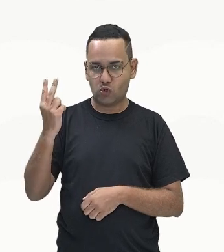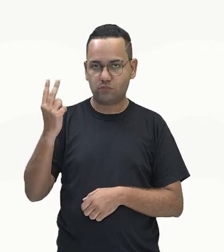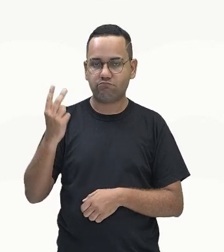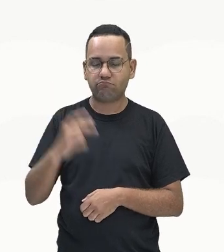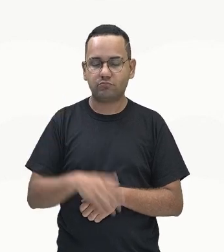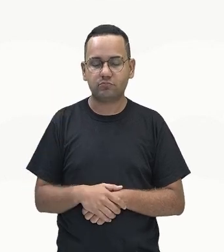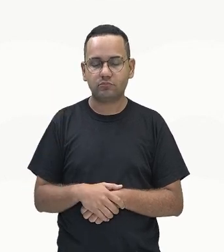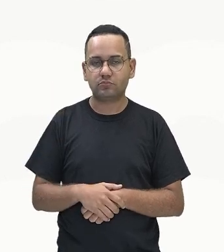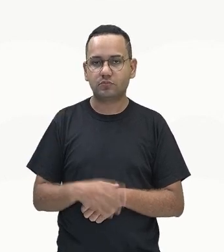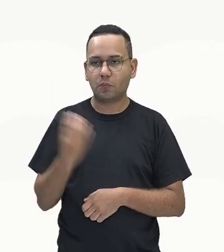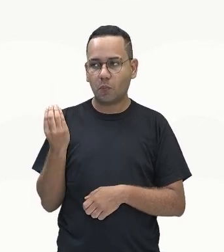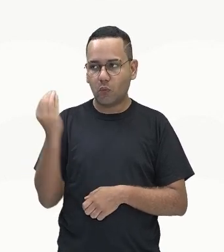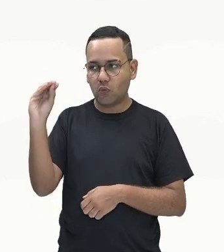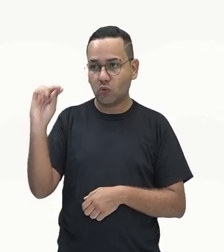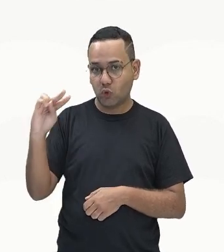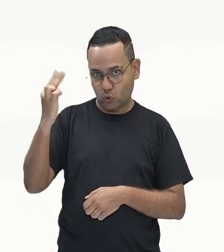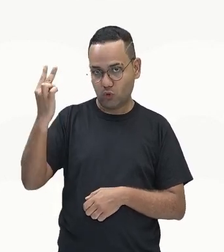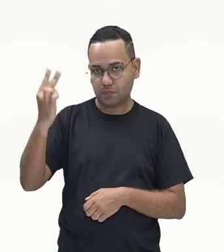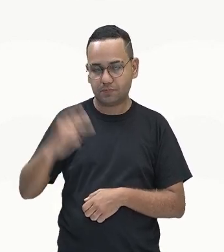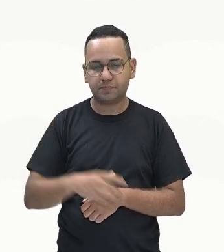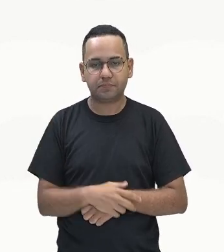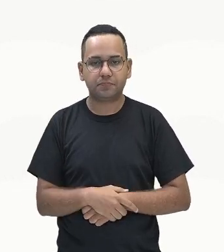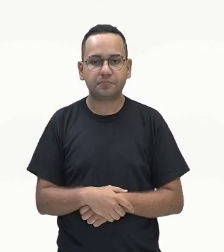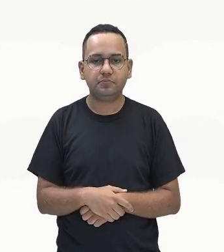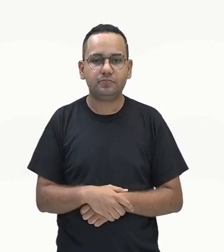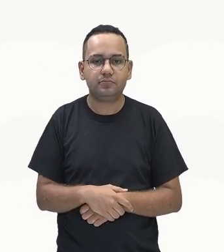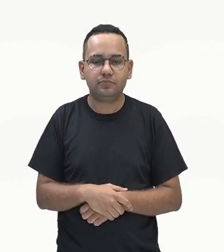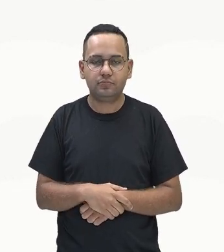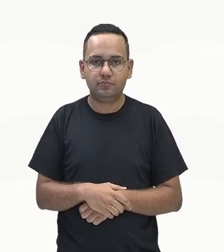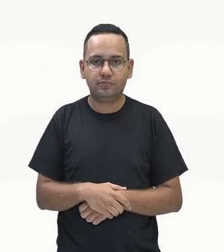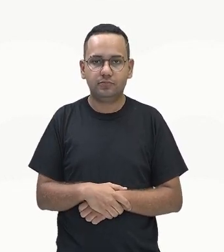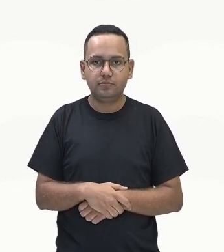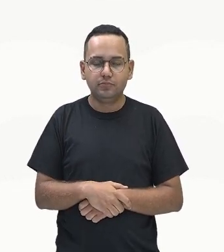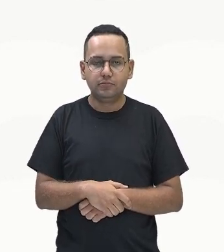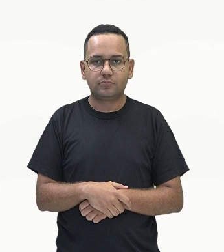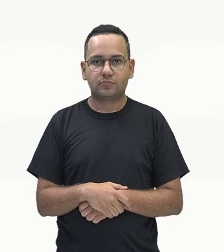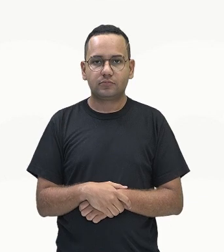Então, está elevado ao quadrado, tá?